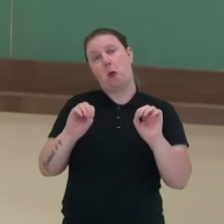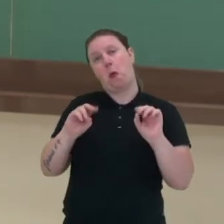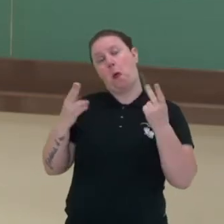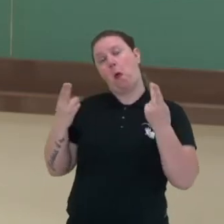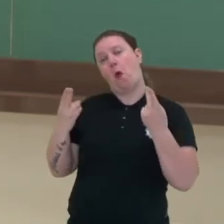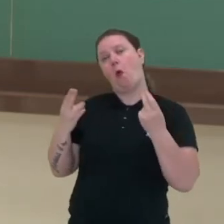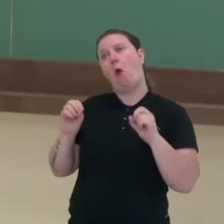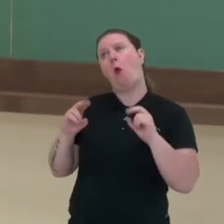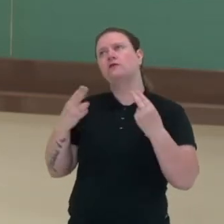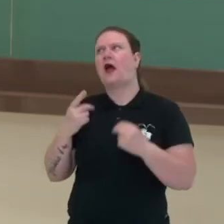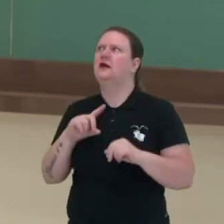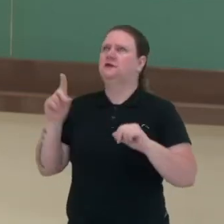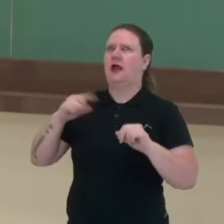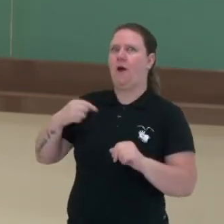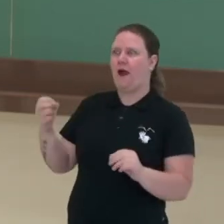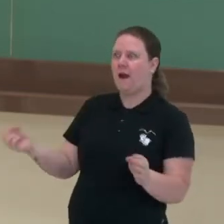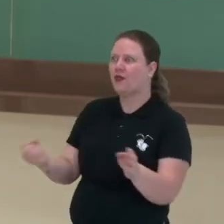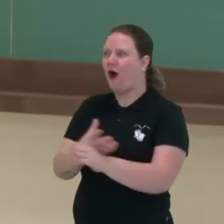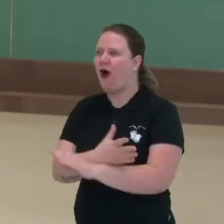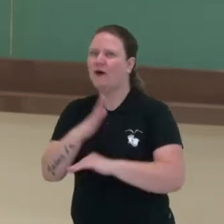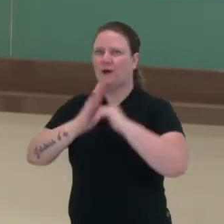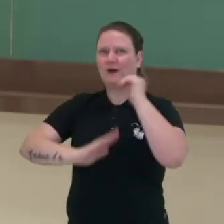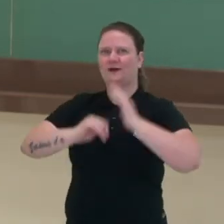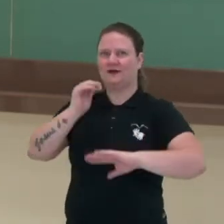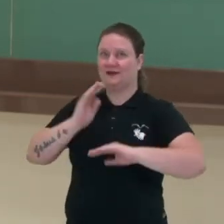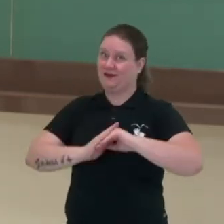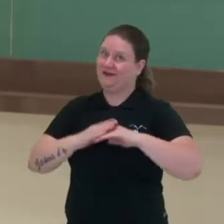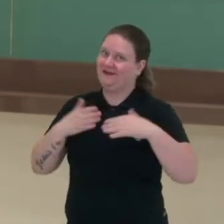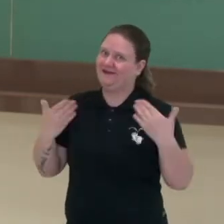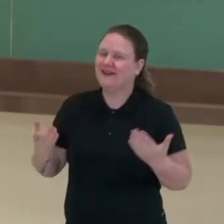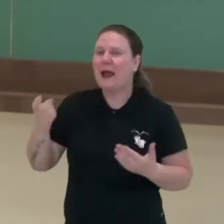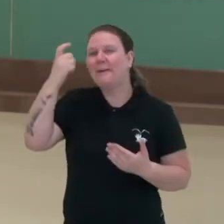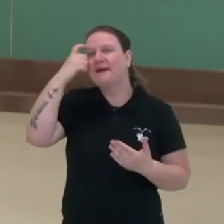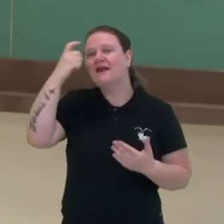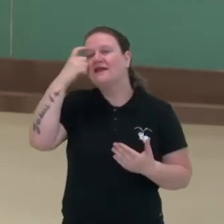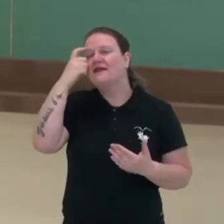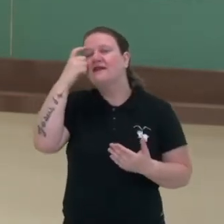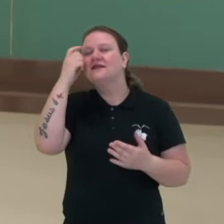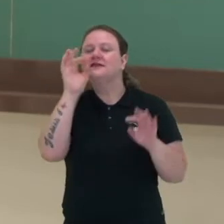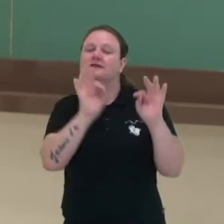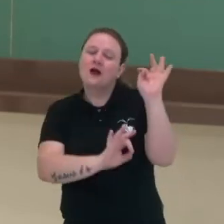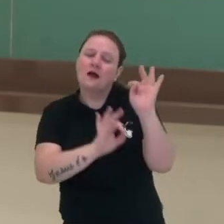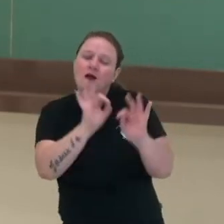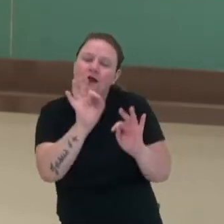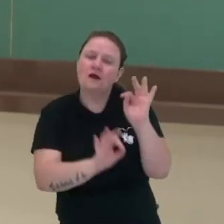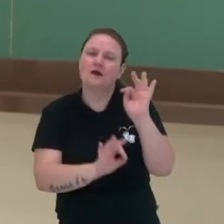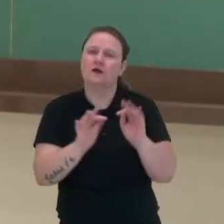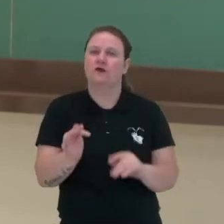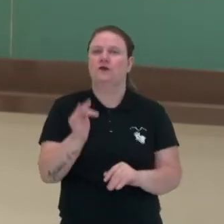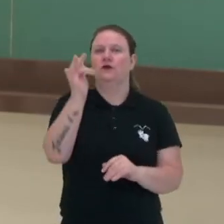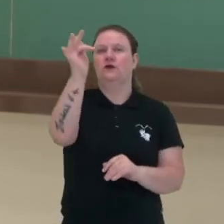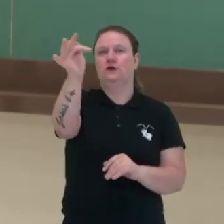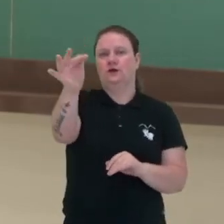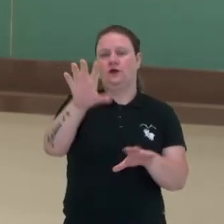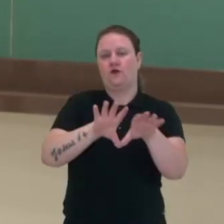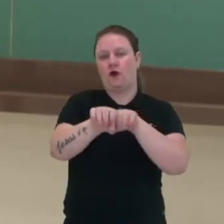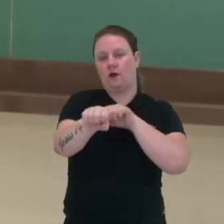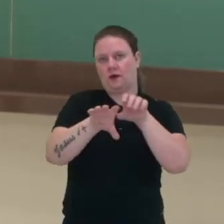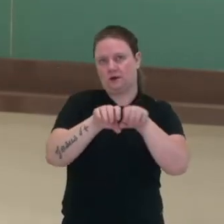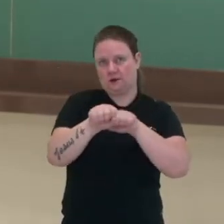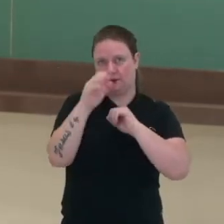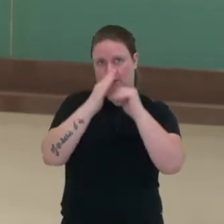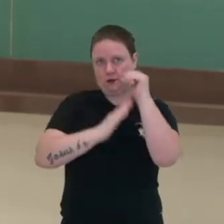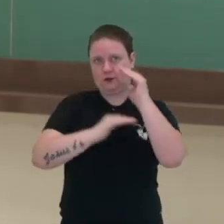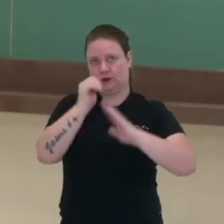seguir uma profissão nova que não apareceu ali? Pense sobre aquilo que você quer ser e imagine como seria colocar ali,